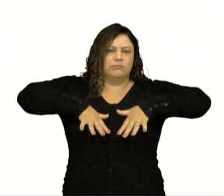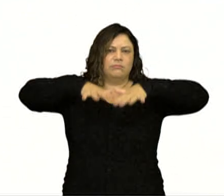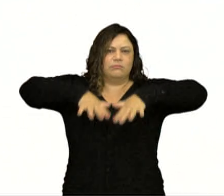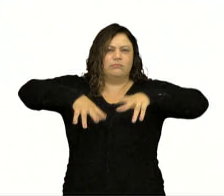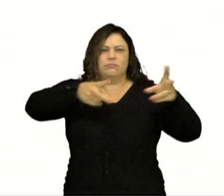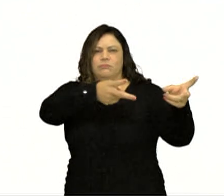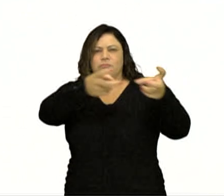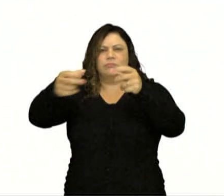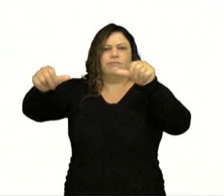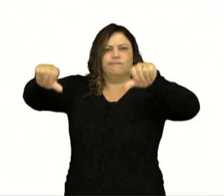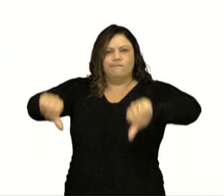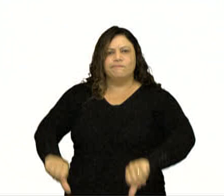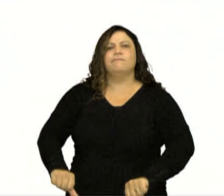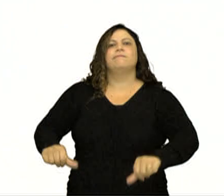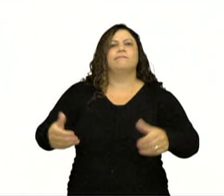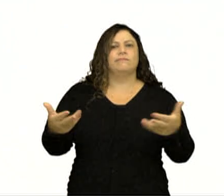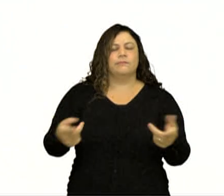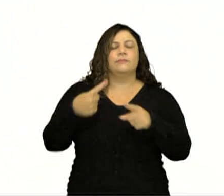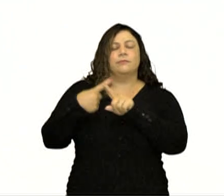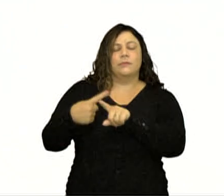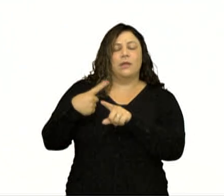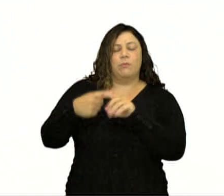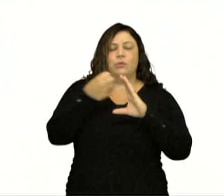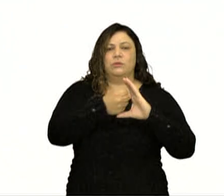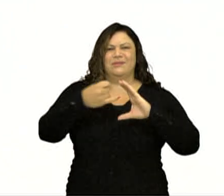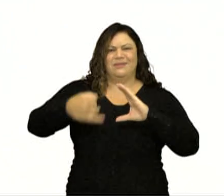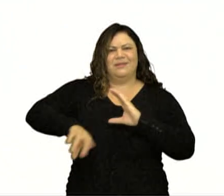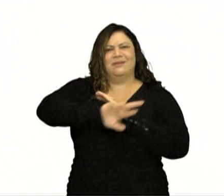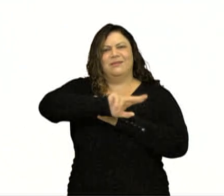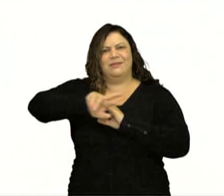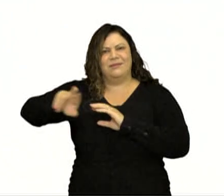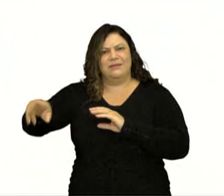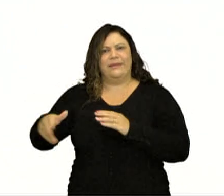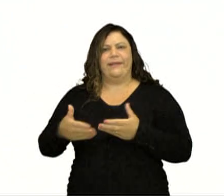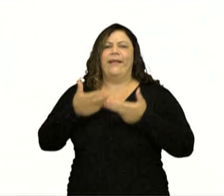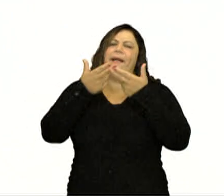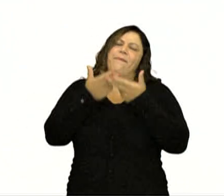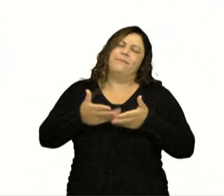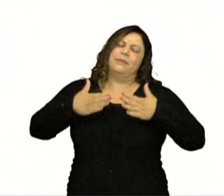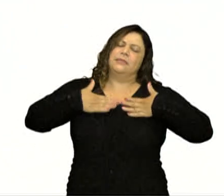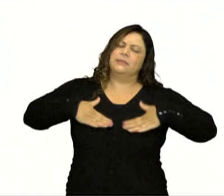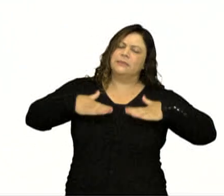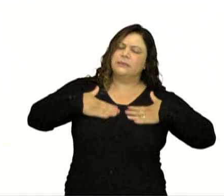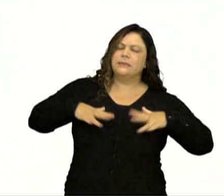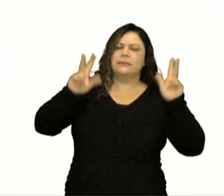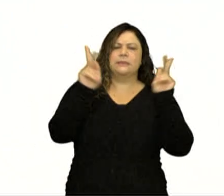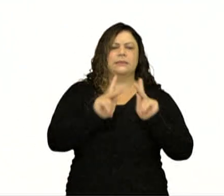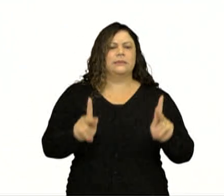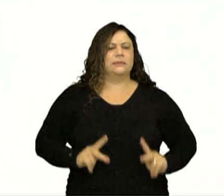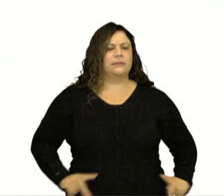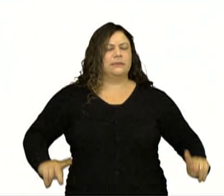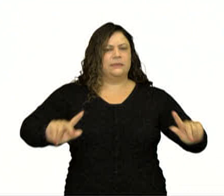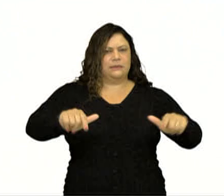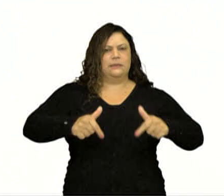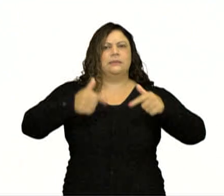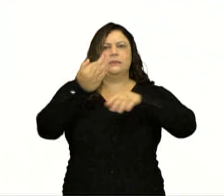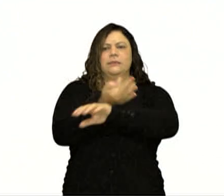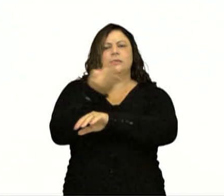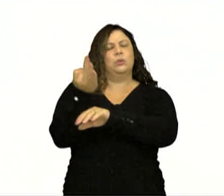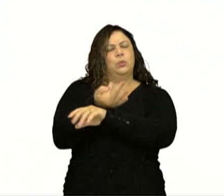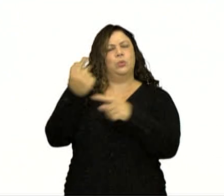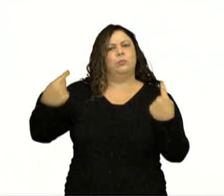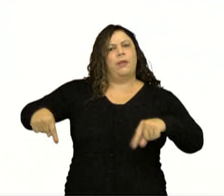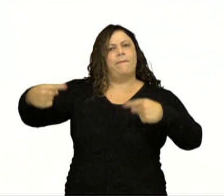vista negativamente, pois caracterizava-se pela passividade e tolerância com que enfrentavam os opositores